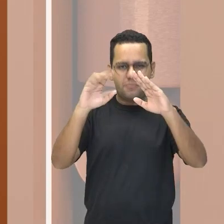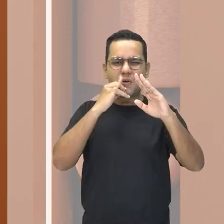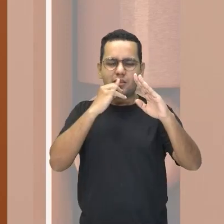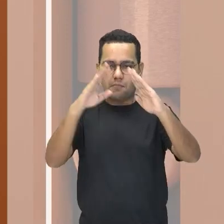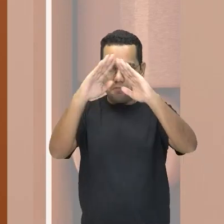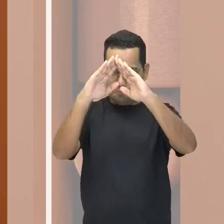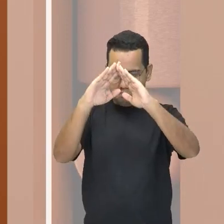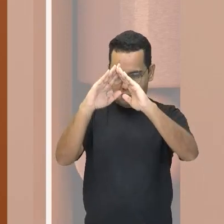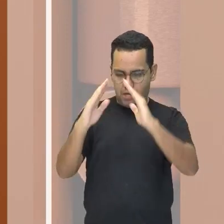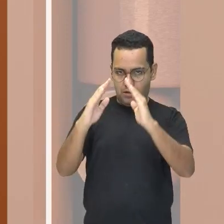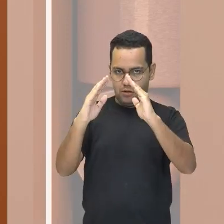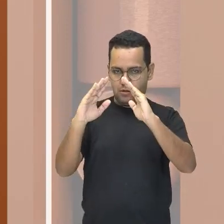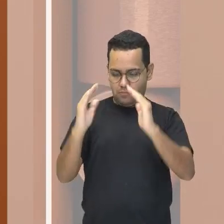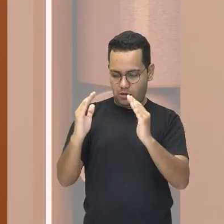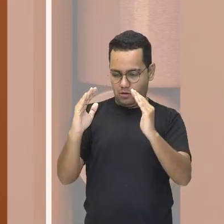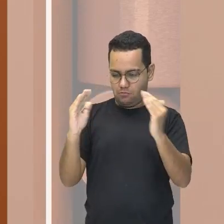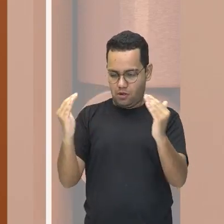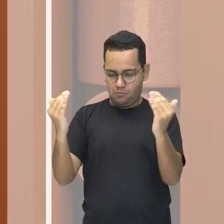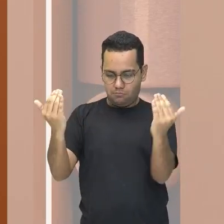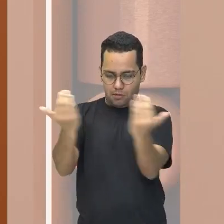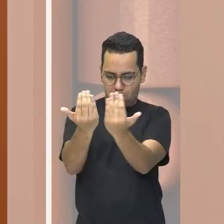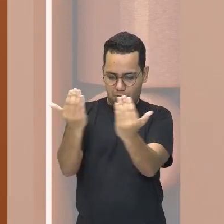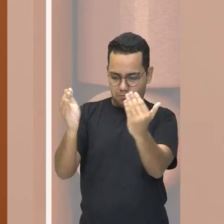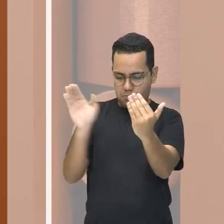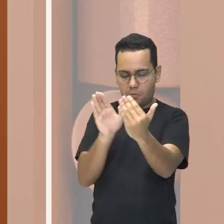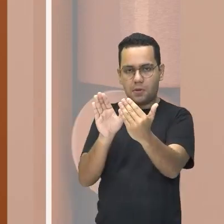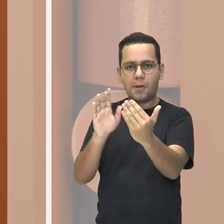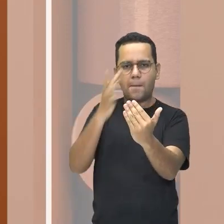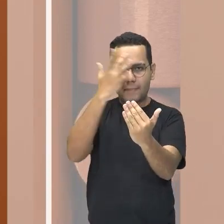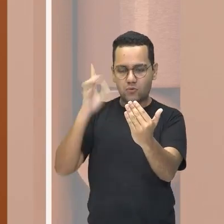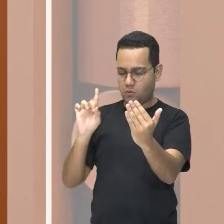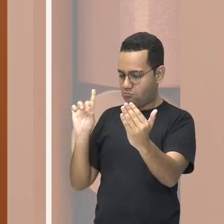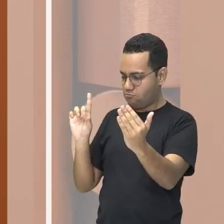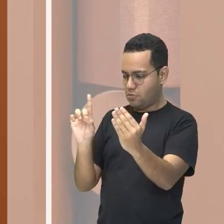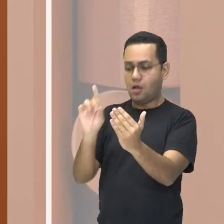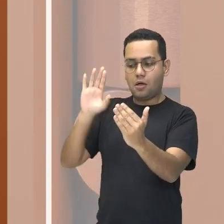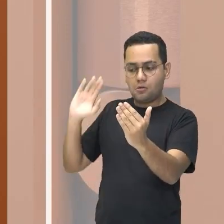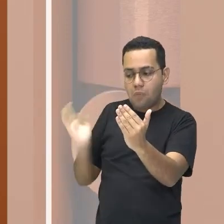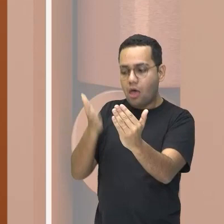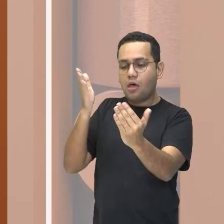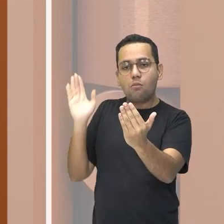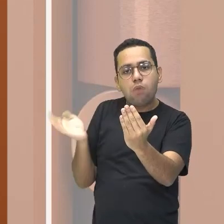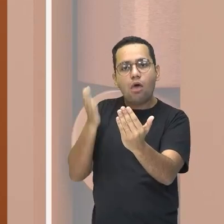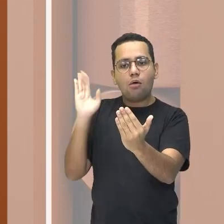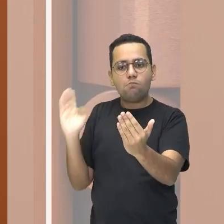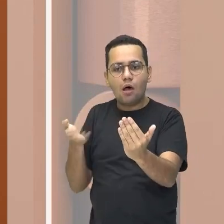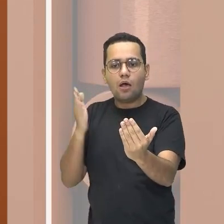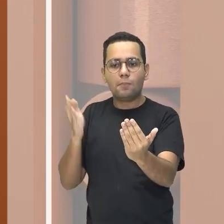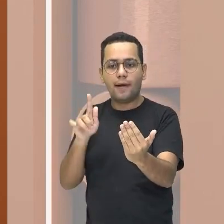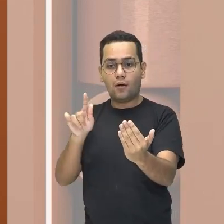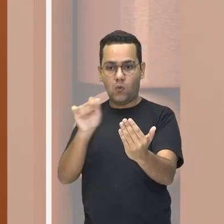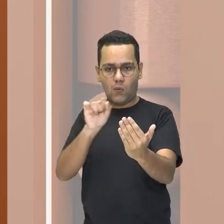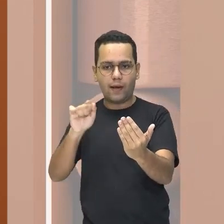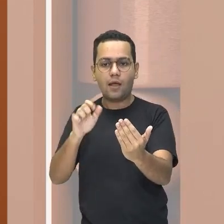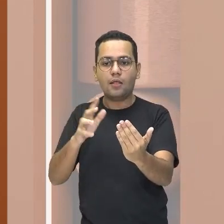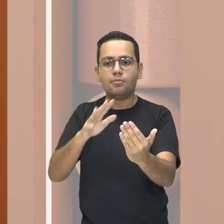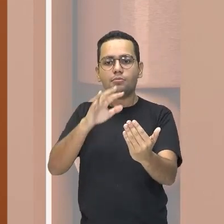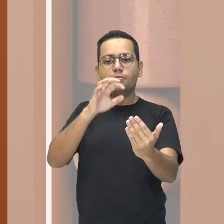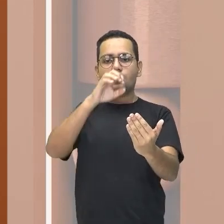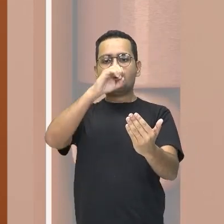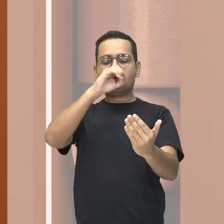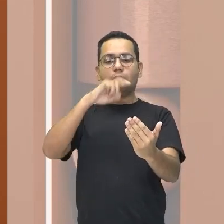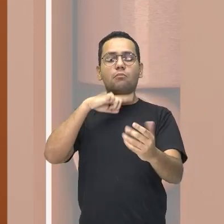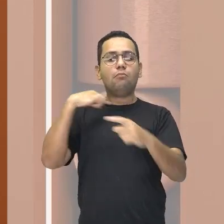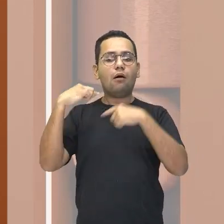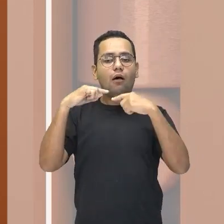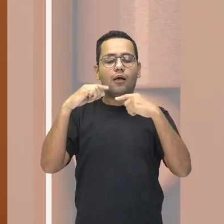matar o máximo de pessoas num tempo mais rápido possível. E essas câmaras de gás,